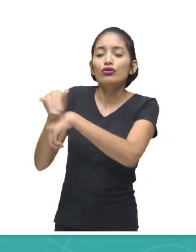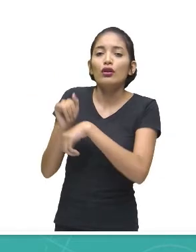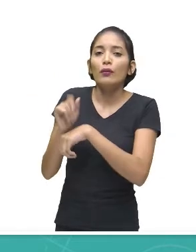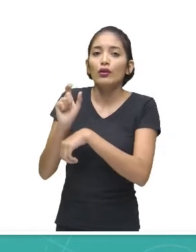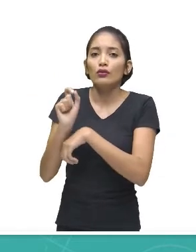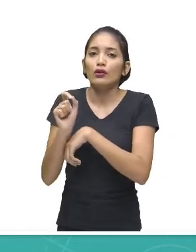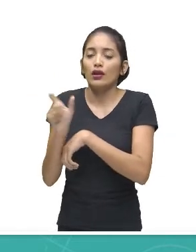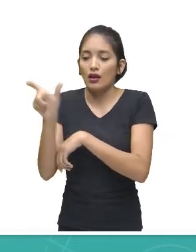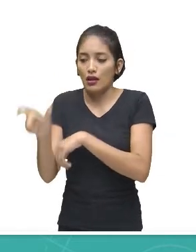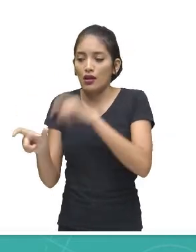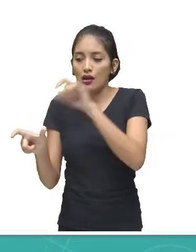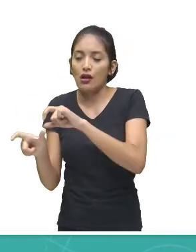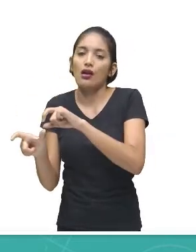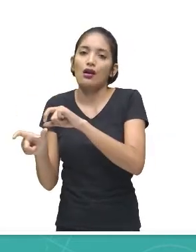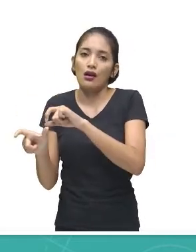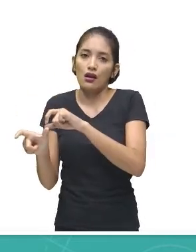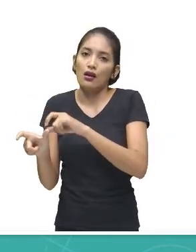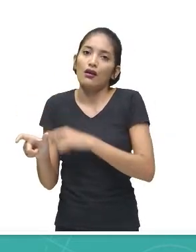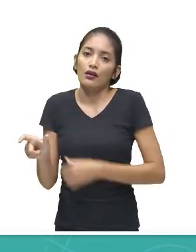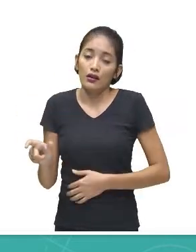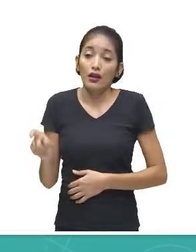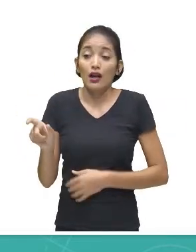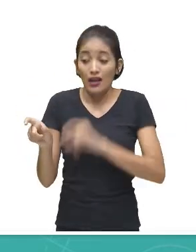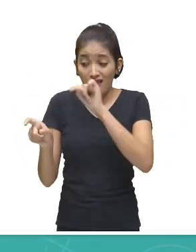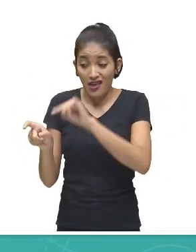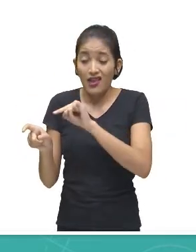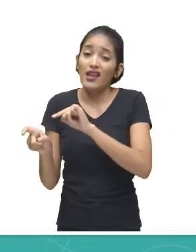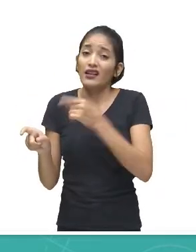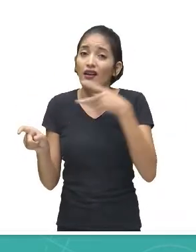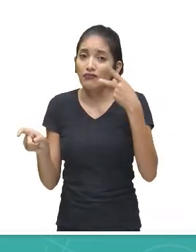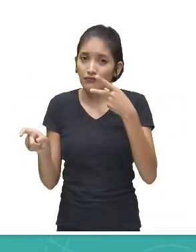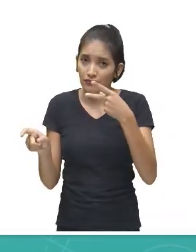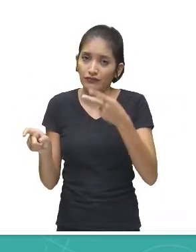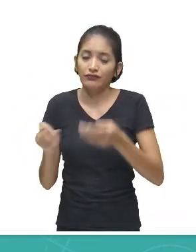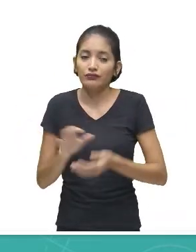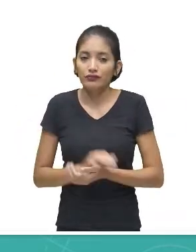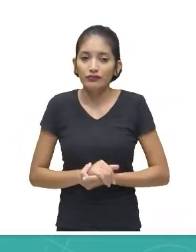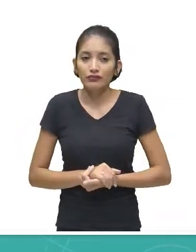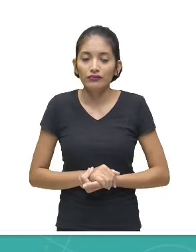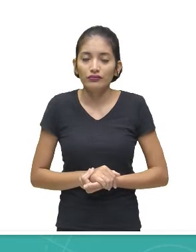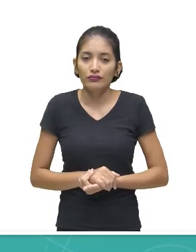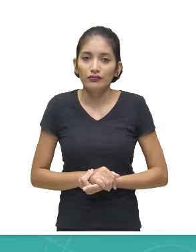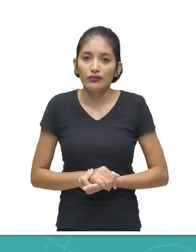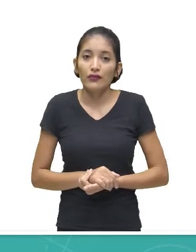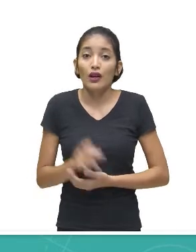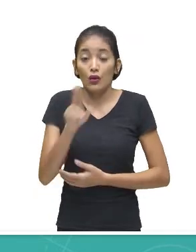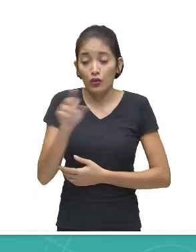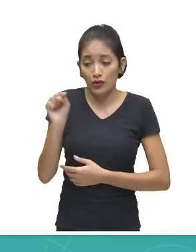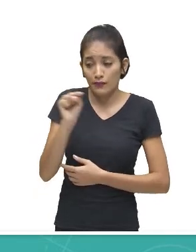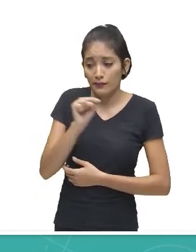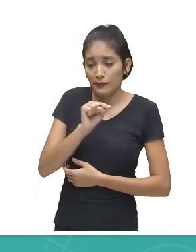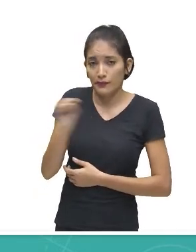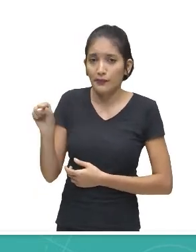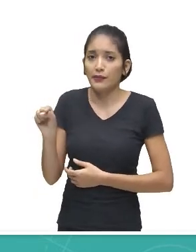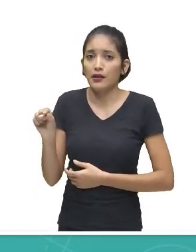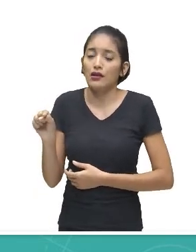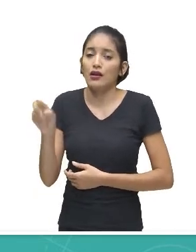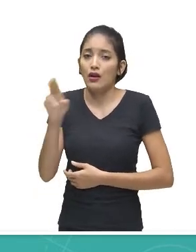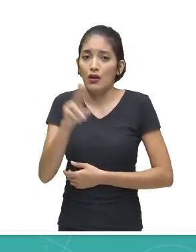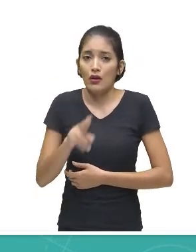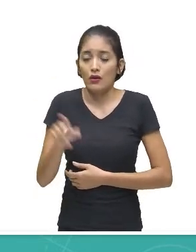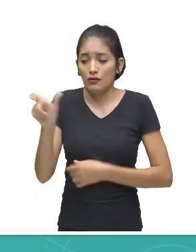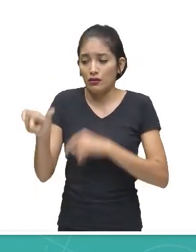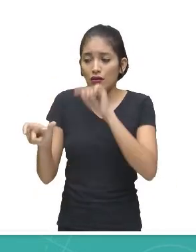voz do personagem. O personagem vai falar. Então, eu utilizo o traço para indicar a voz do